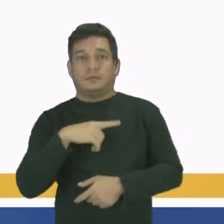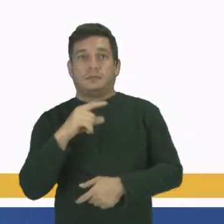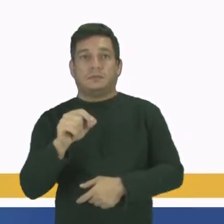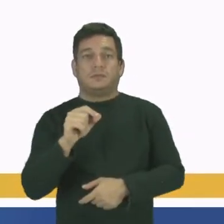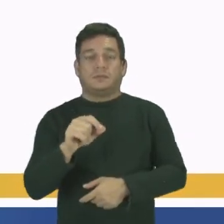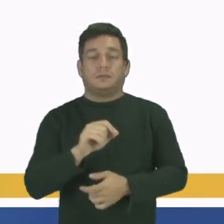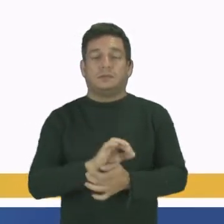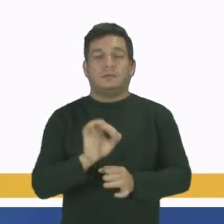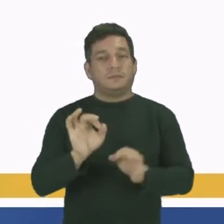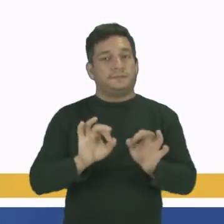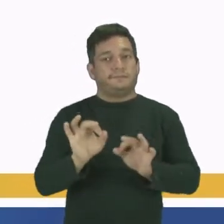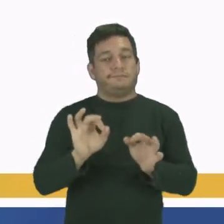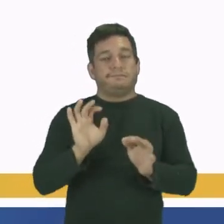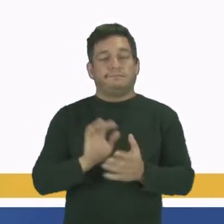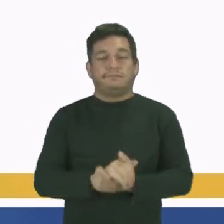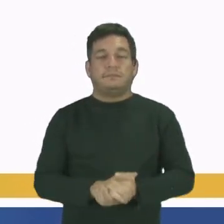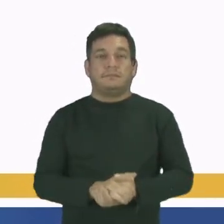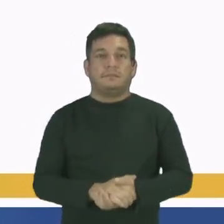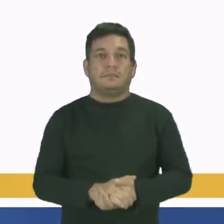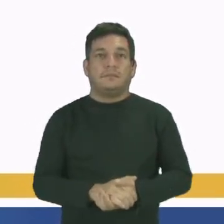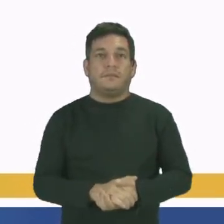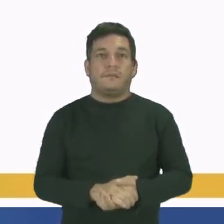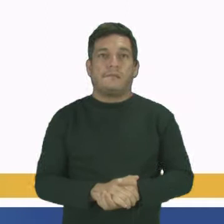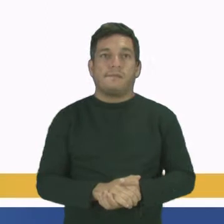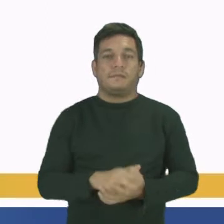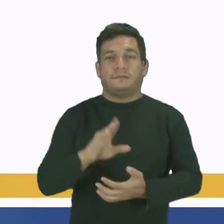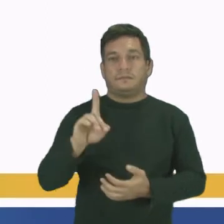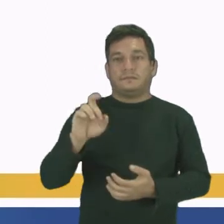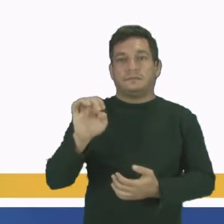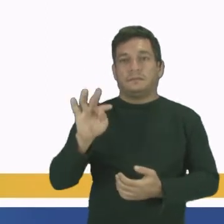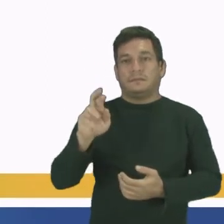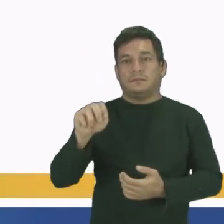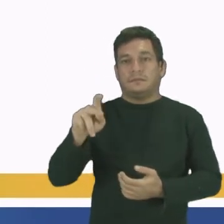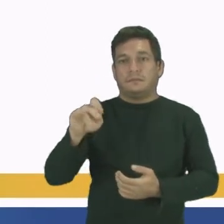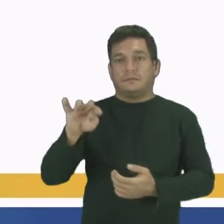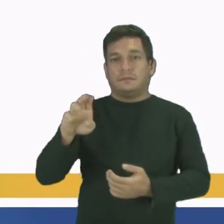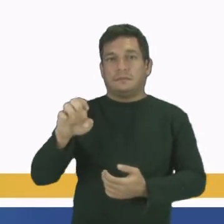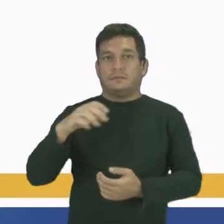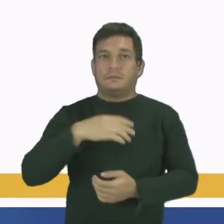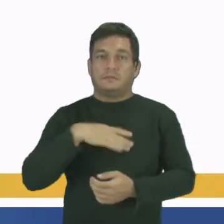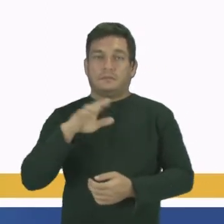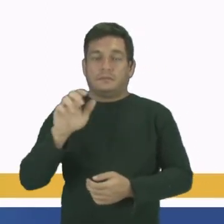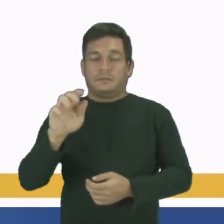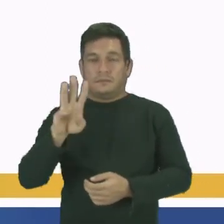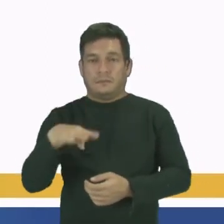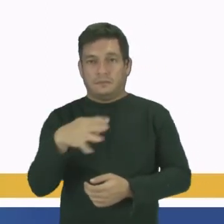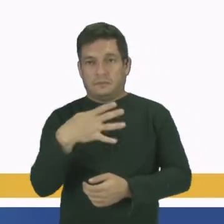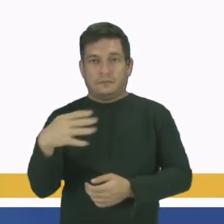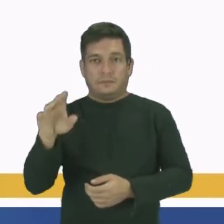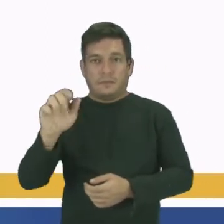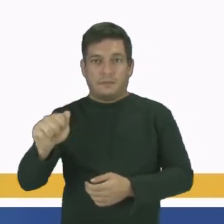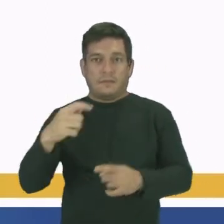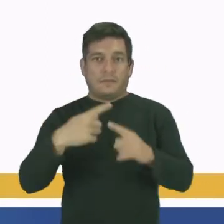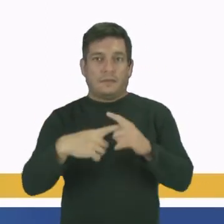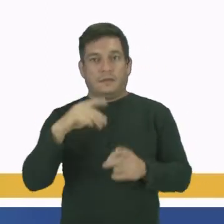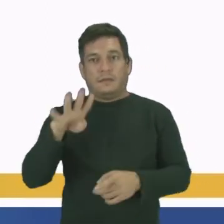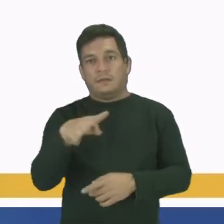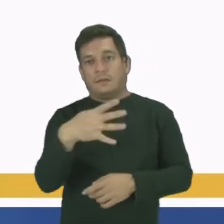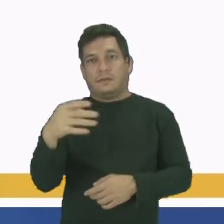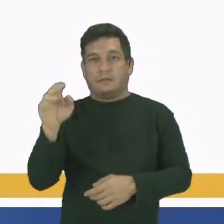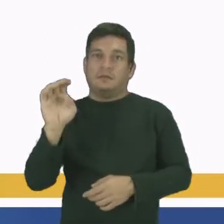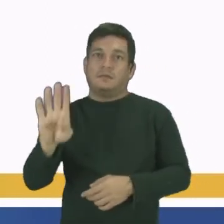a seguinte situação. O determinante da matriz A vezes a matriz B